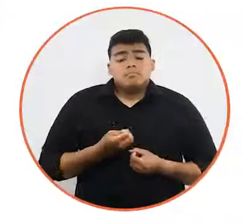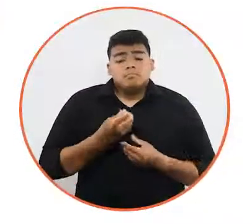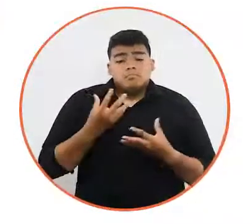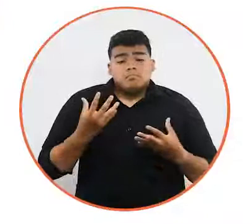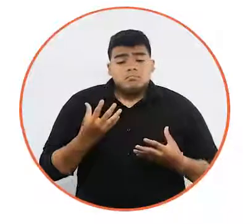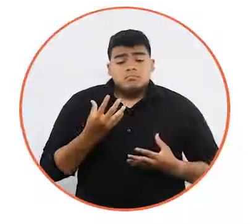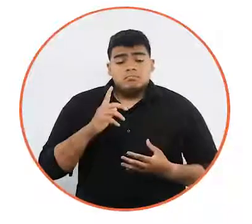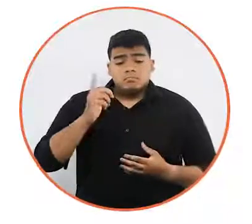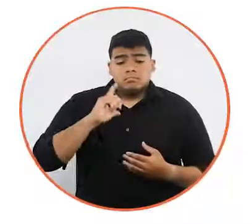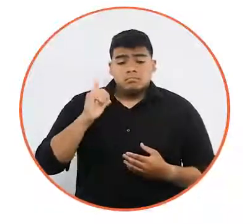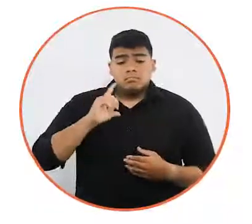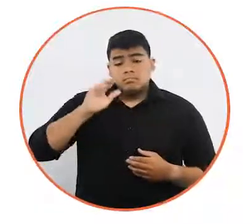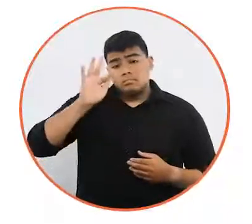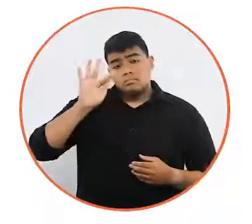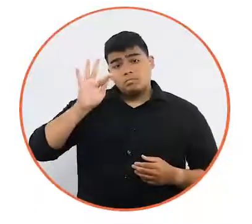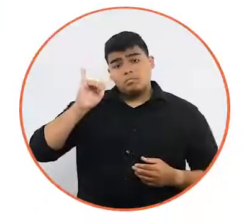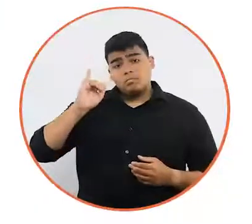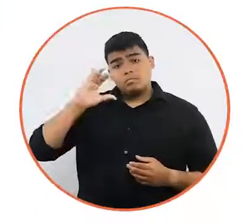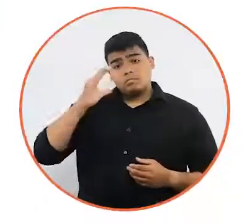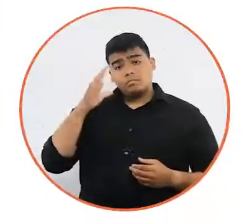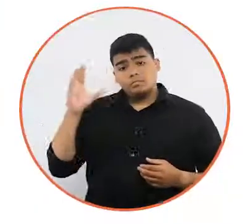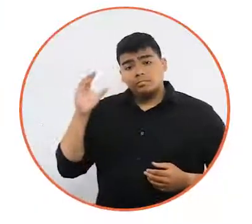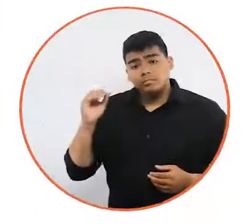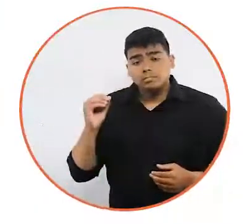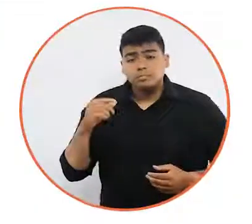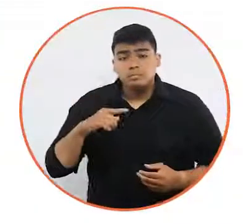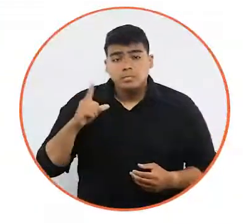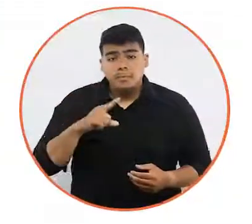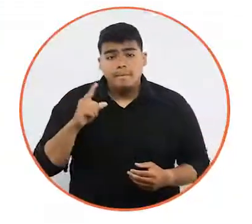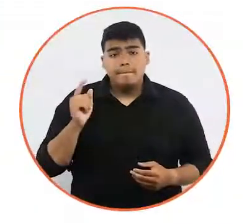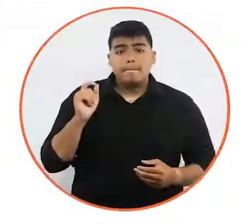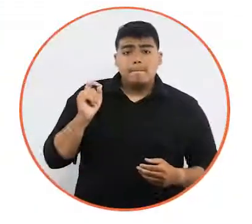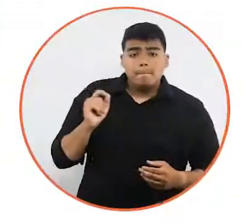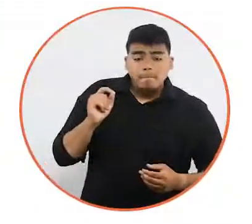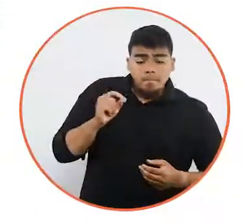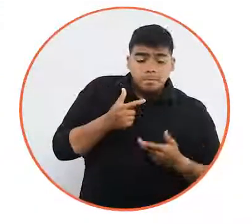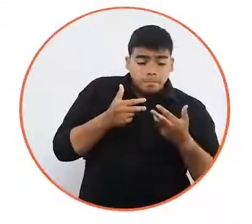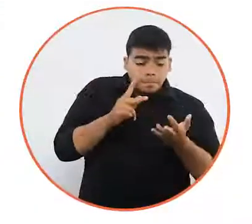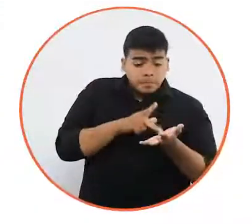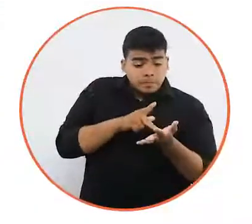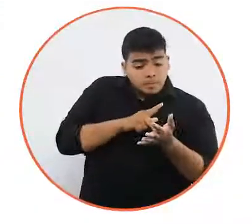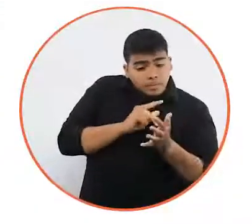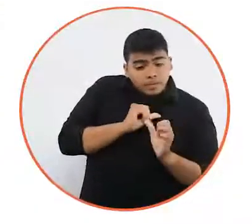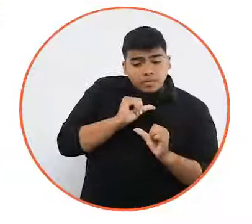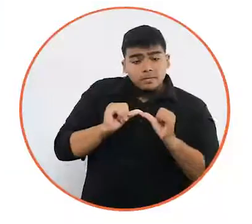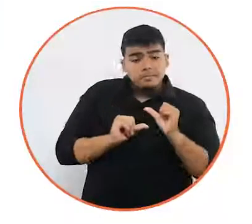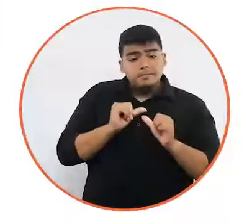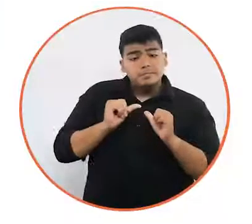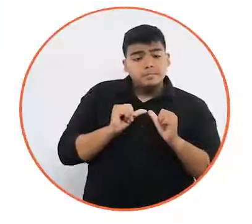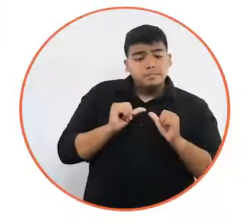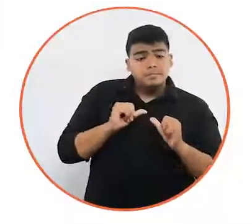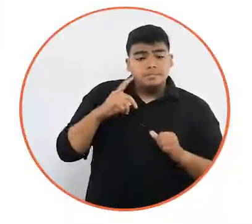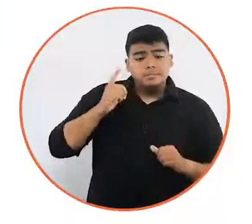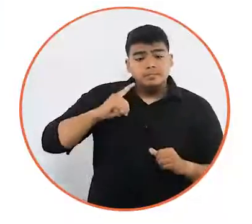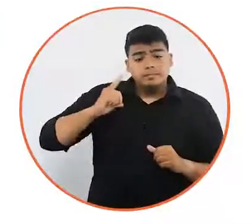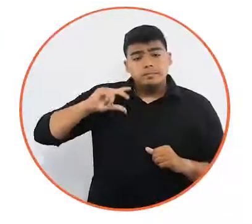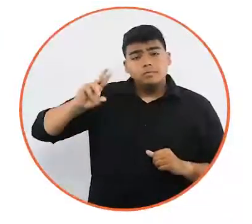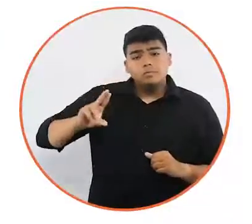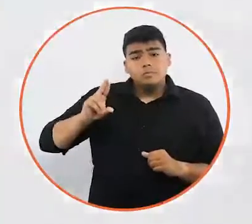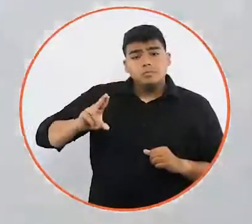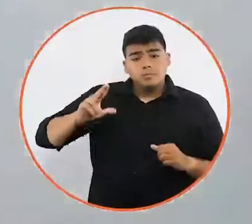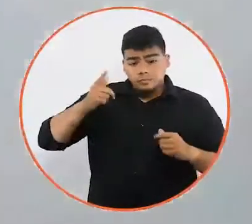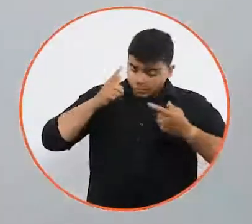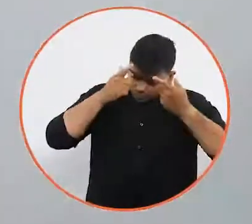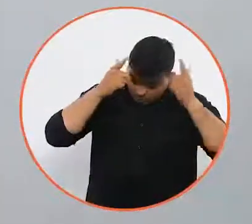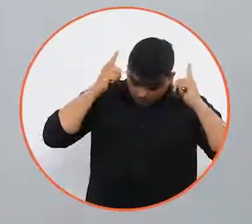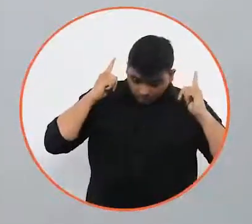abaixo você tem a ficção, ela é a recriação da realidade. Esse termo é um termo muito importante que é usado inclusive pelos